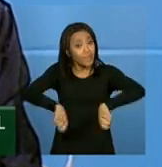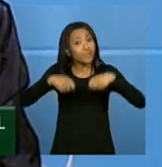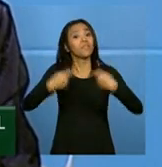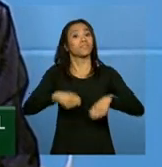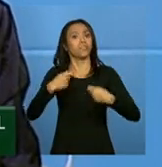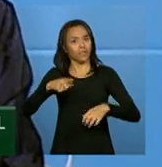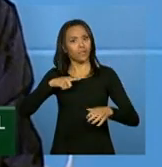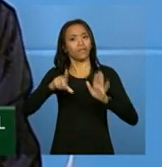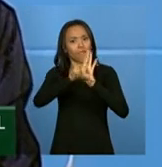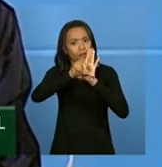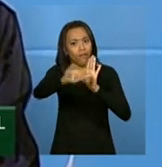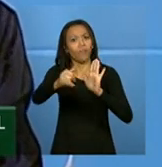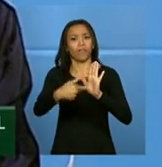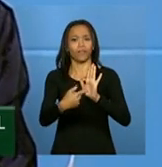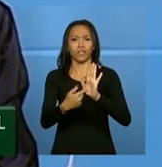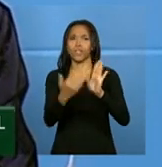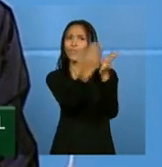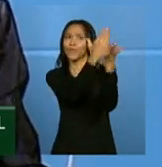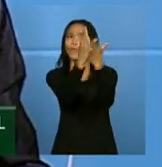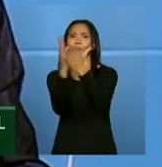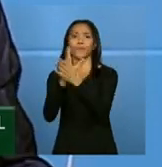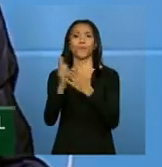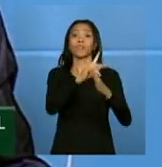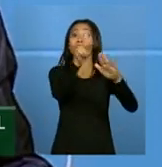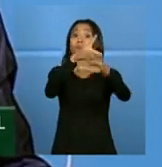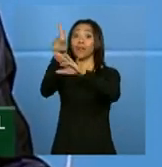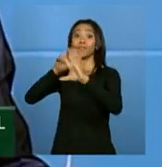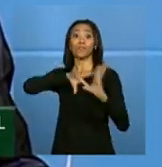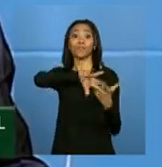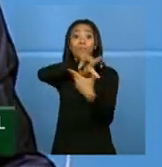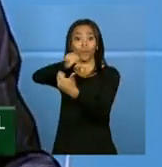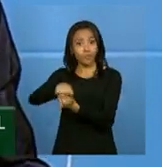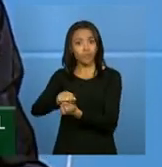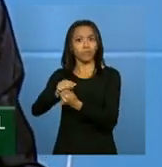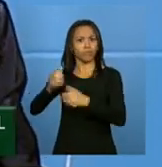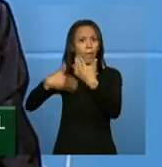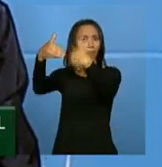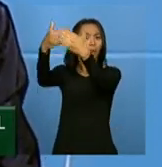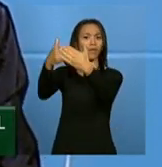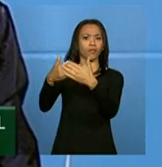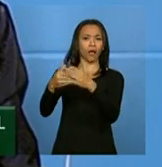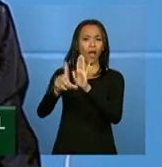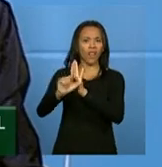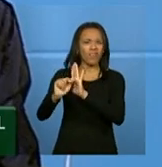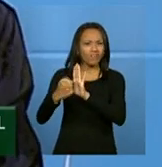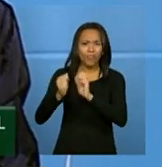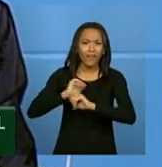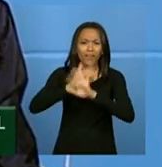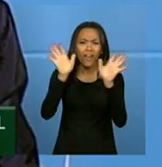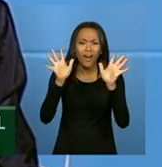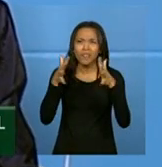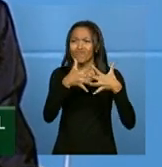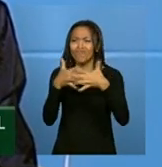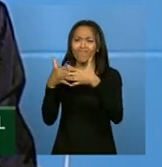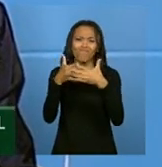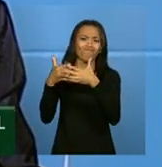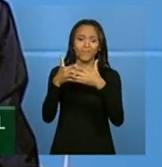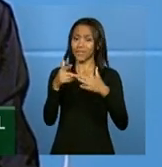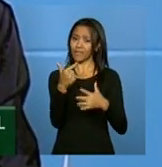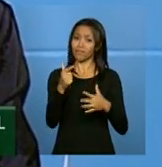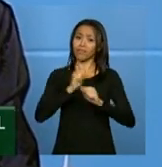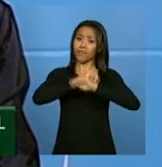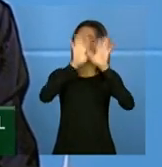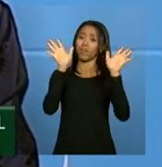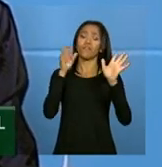legislação avançada e, em alguns países do mundo, alguns, inclusive, desenvolvidos, a legislação não é clara. Sem ter legislação clara,